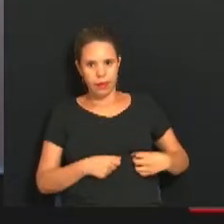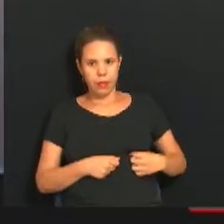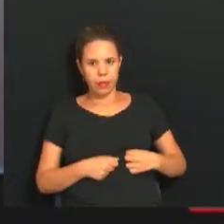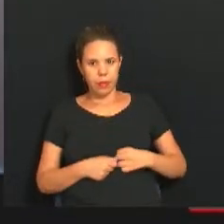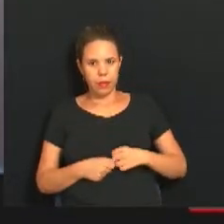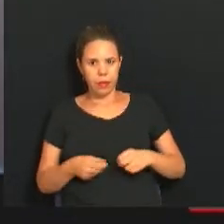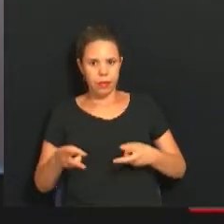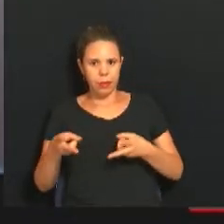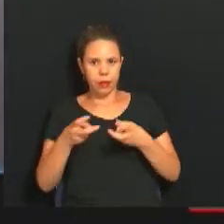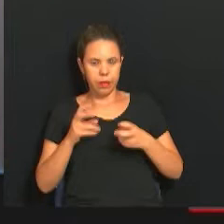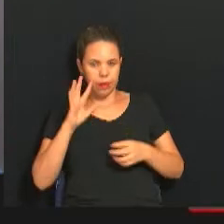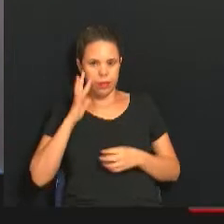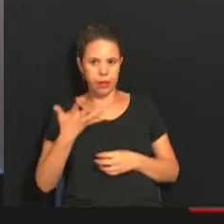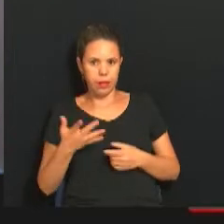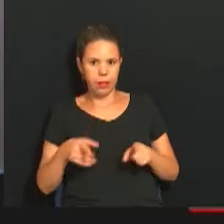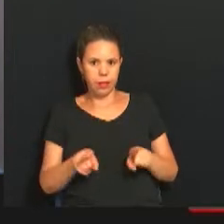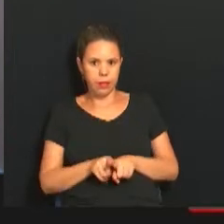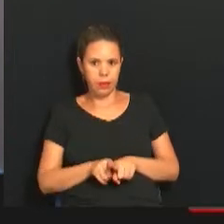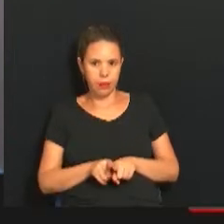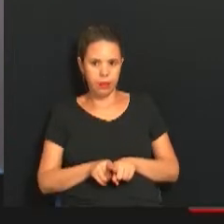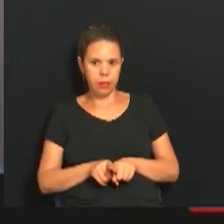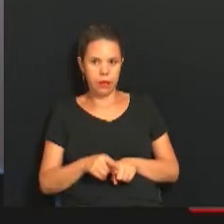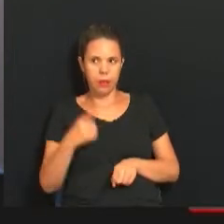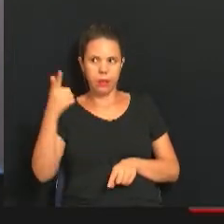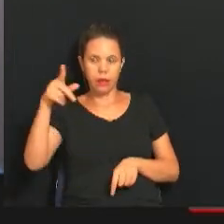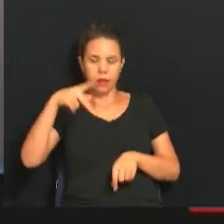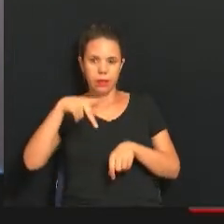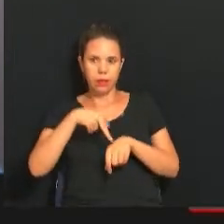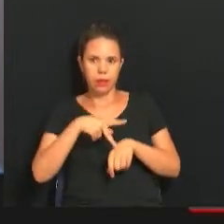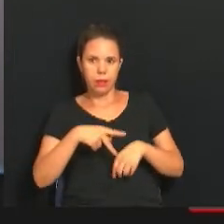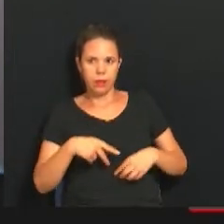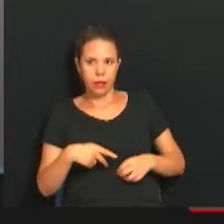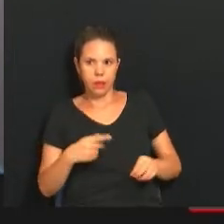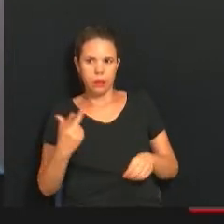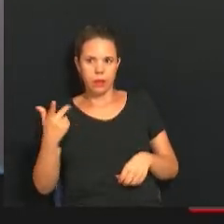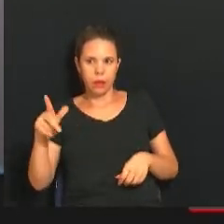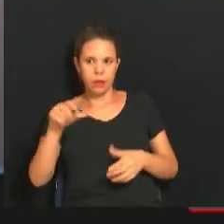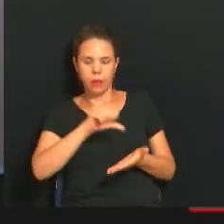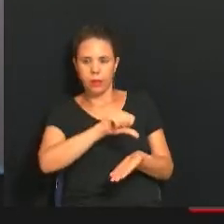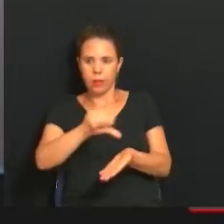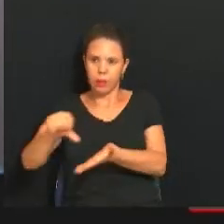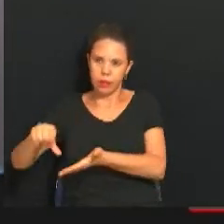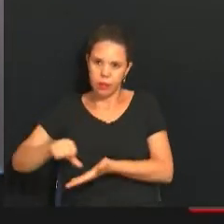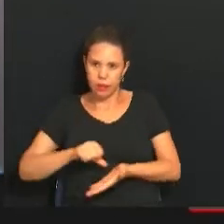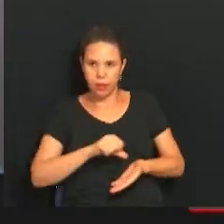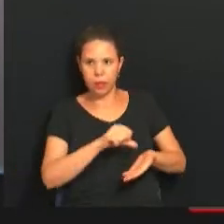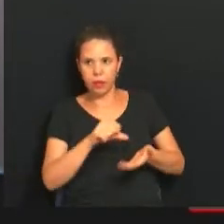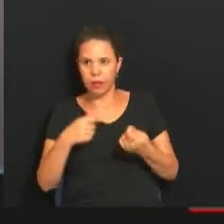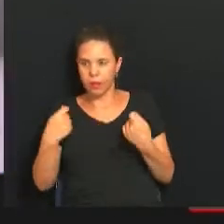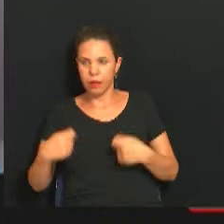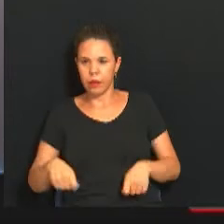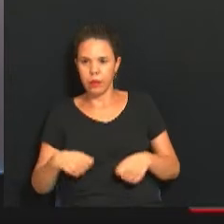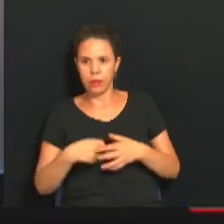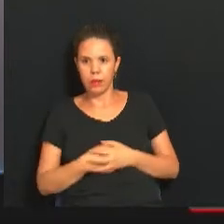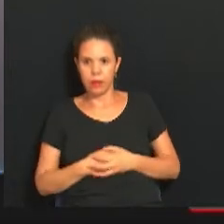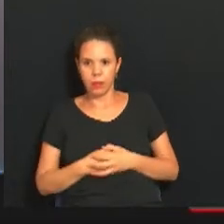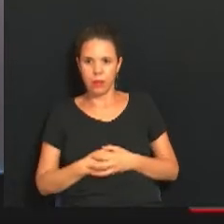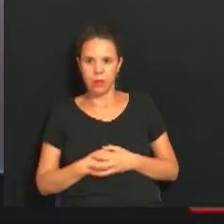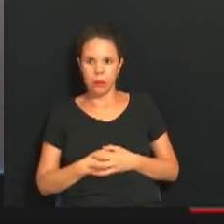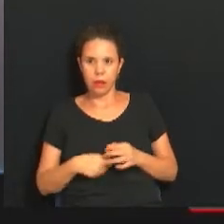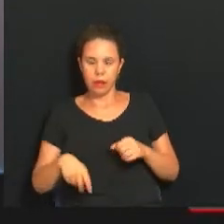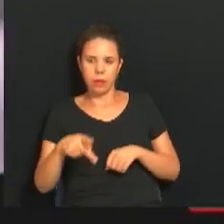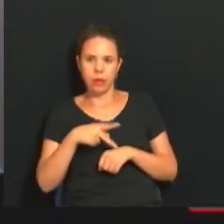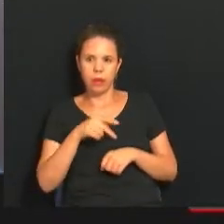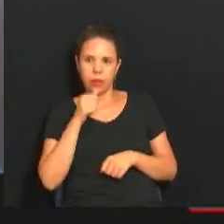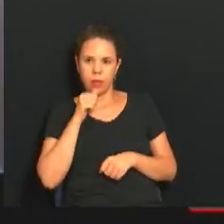essas consequências também saindo para outros países, em outras regiões, né, que não necessariamente dos países que aplicaram as